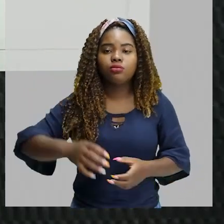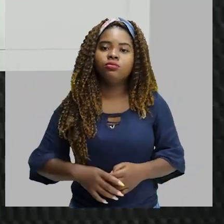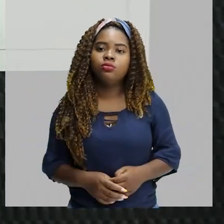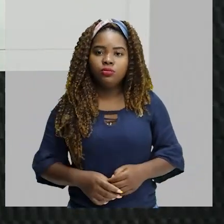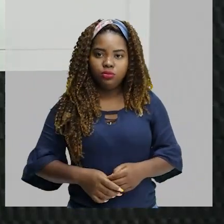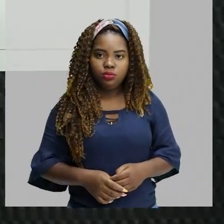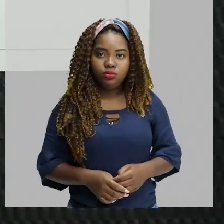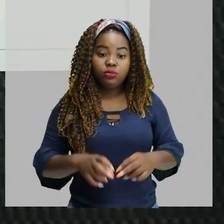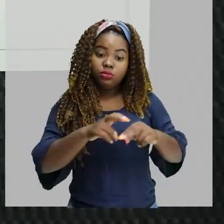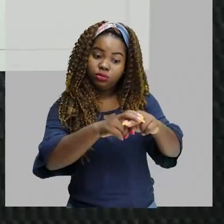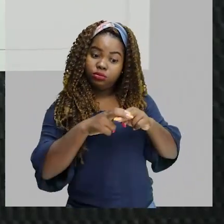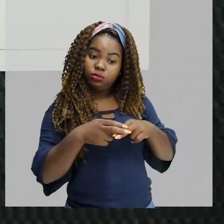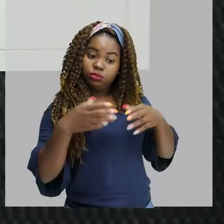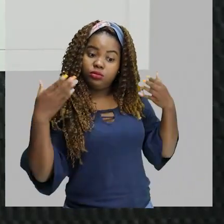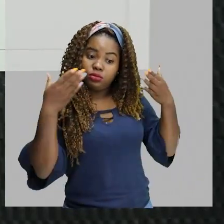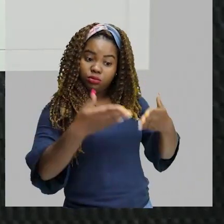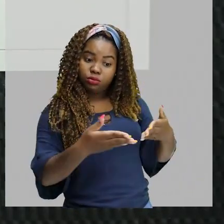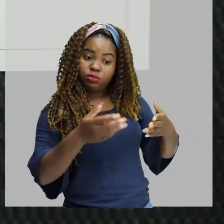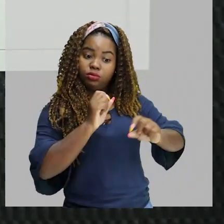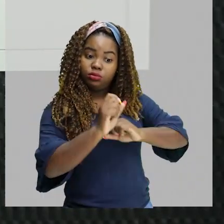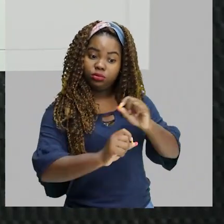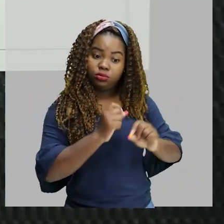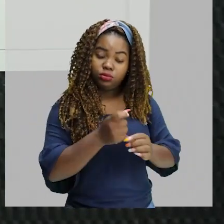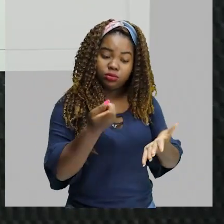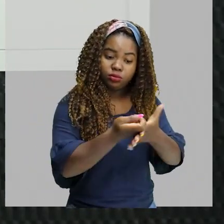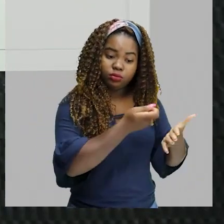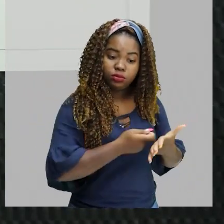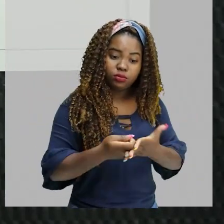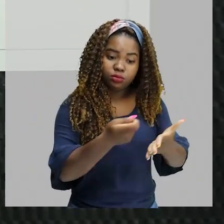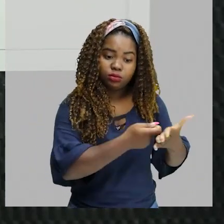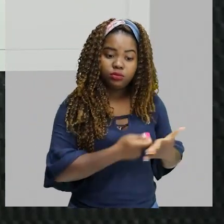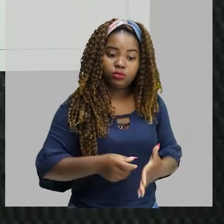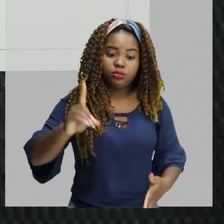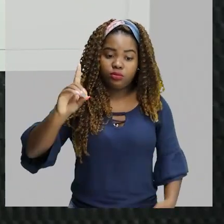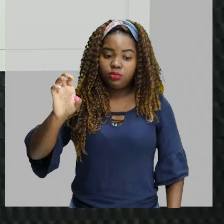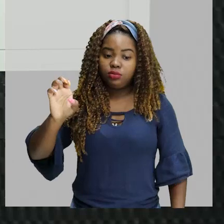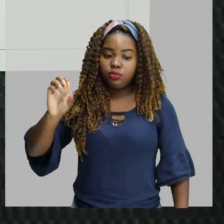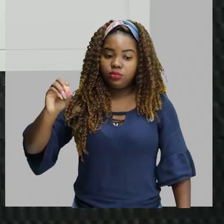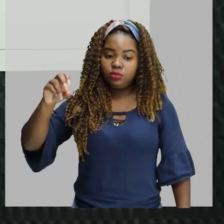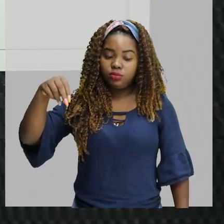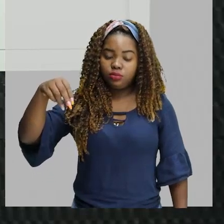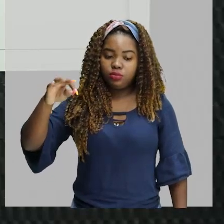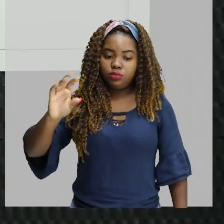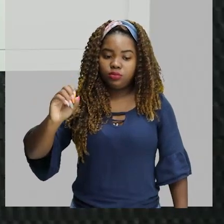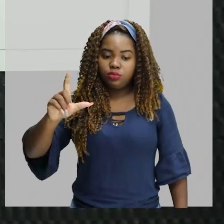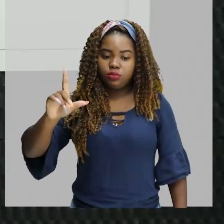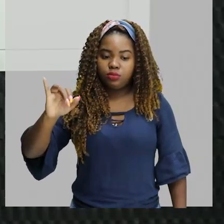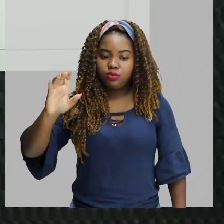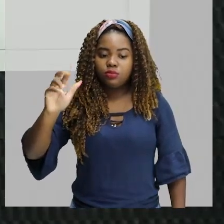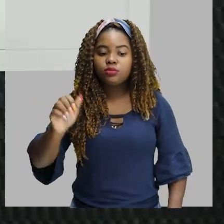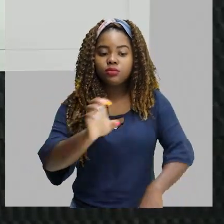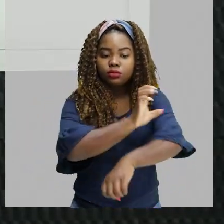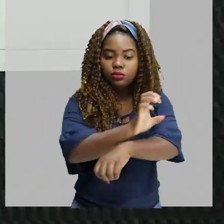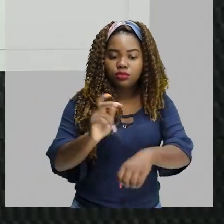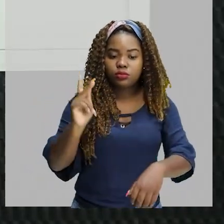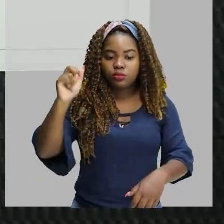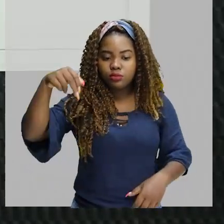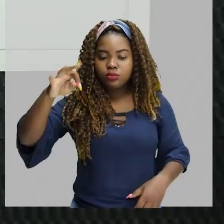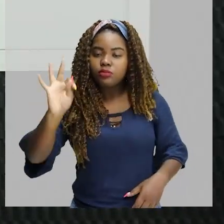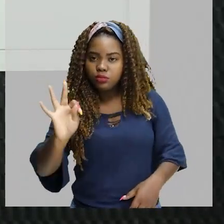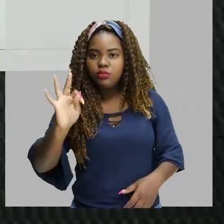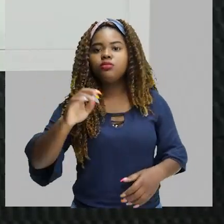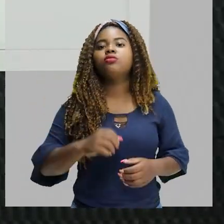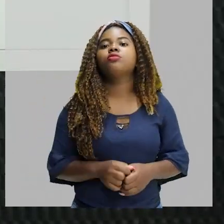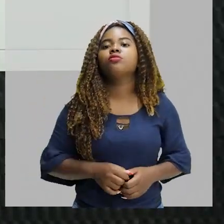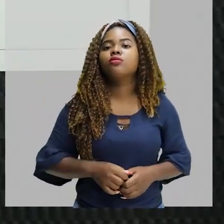partir, obviamente, do dever, da deontologia, daquilo que a ética kantiana vai estabelecer e vai construir para os